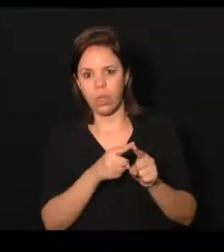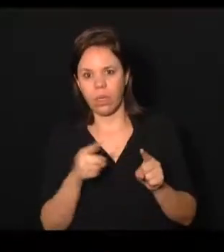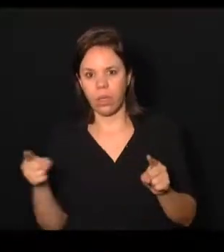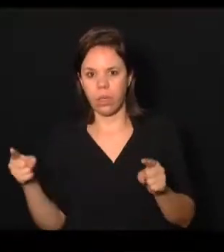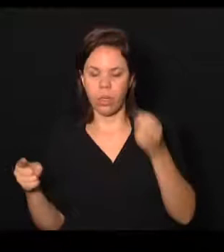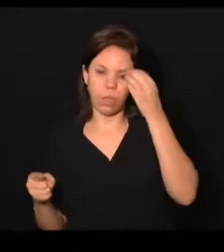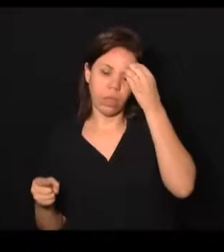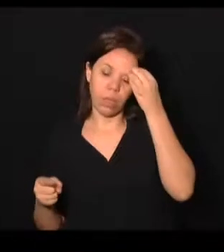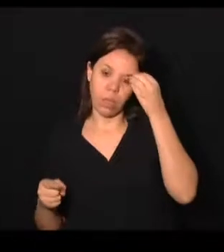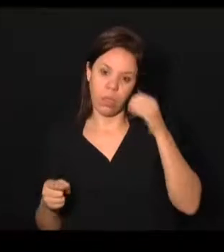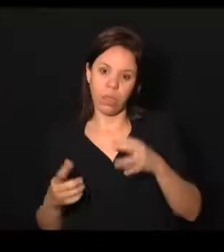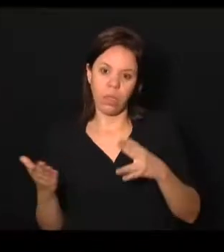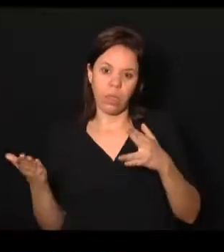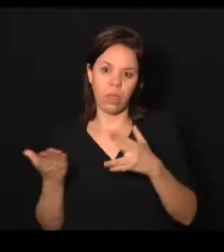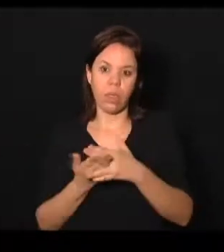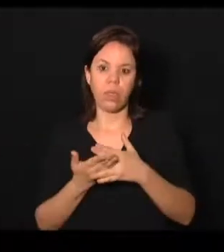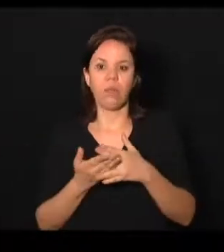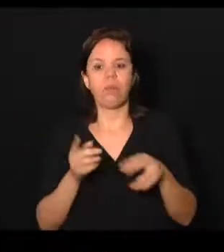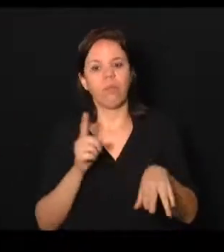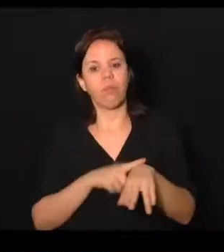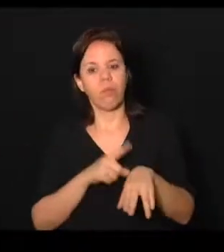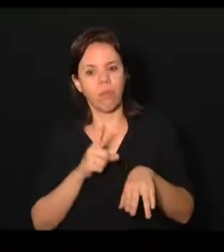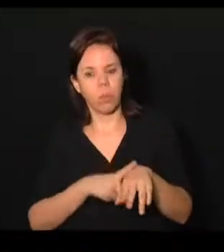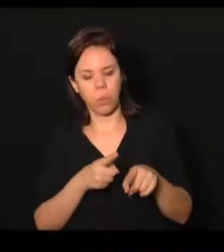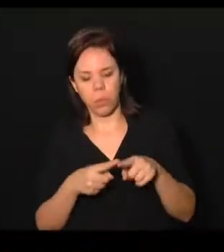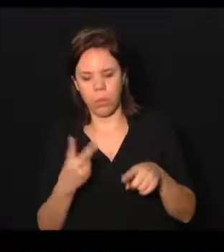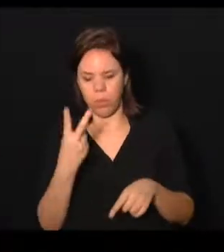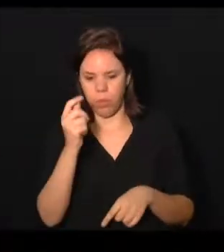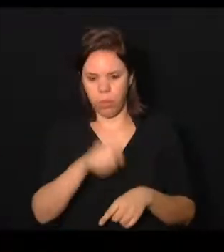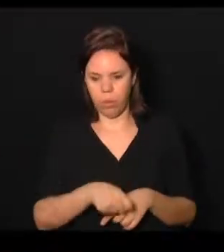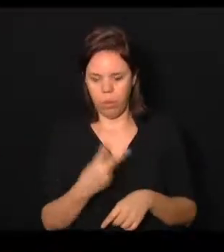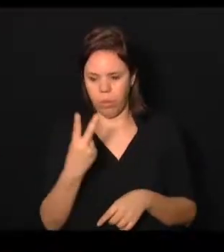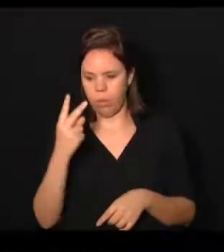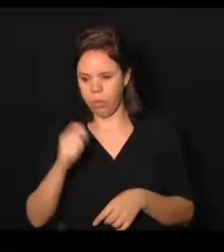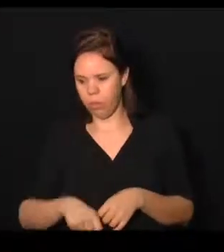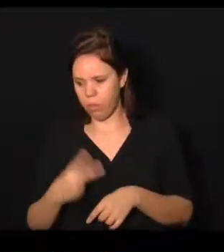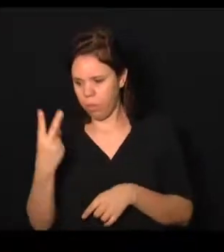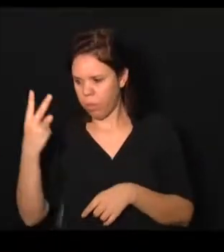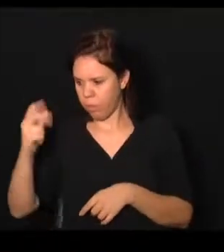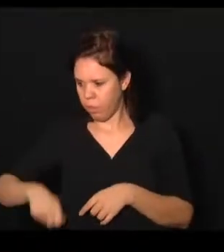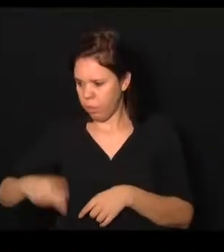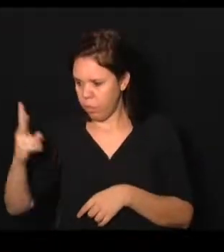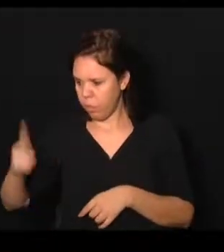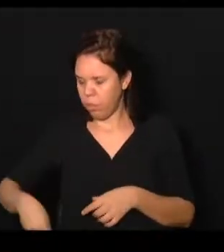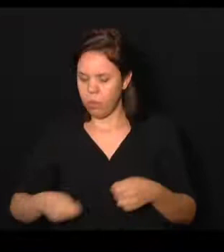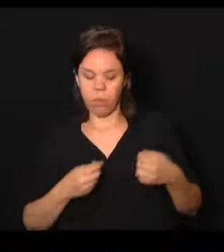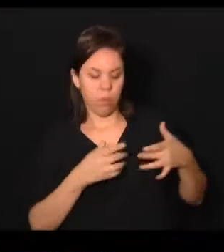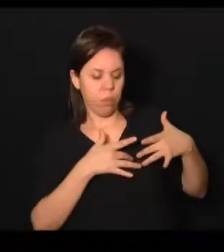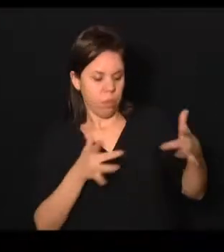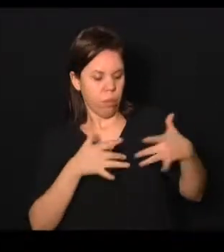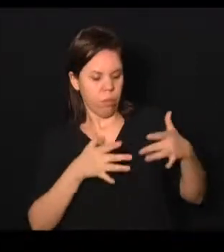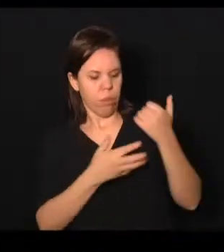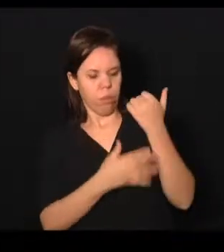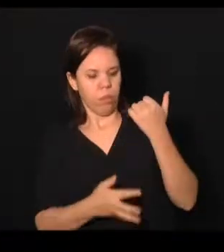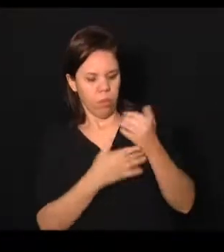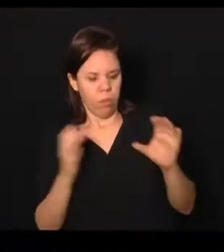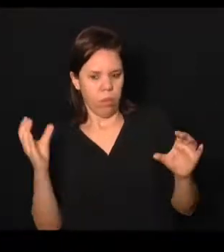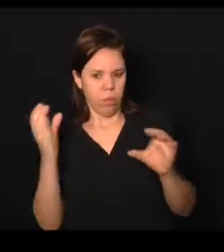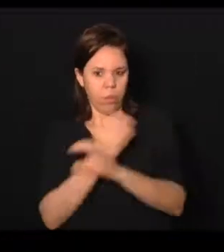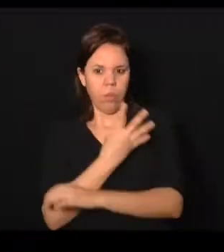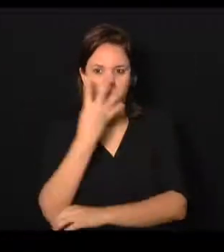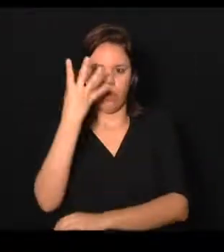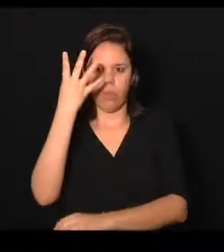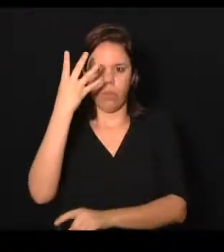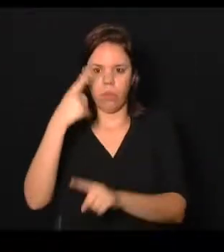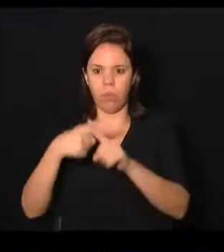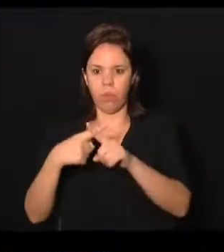de intervalo de 2 meses entre uma doação e outra, porém, num total de 4